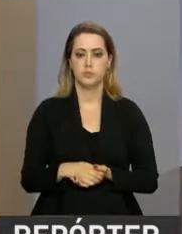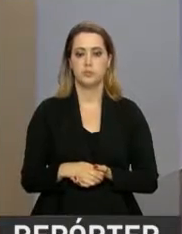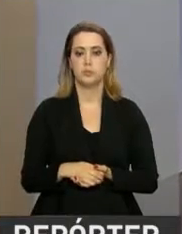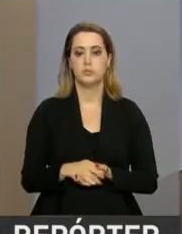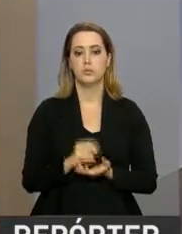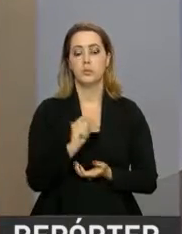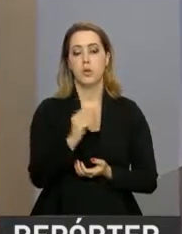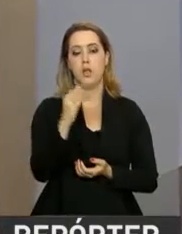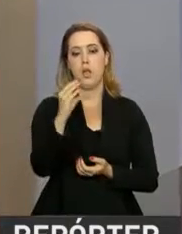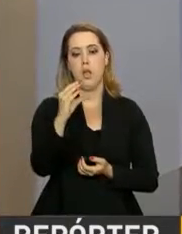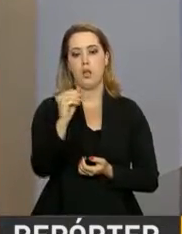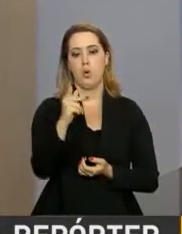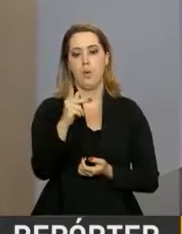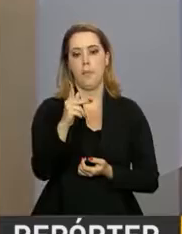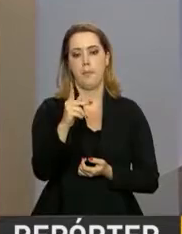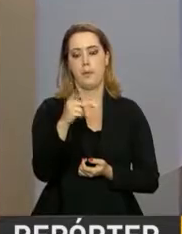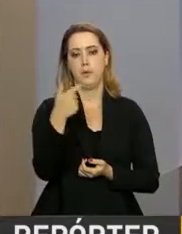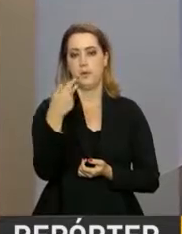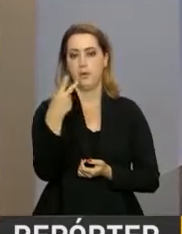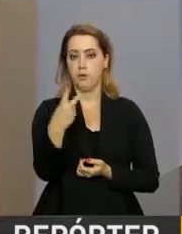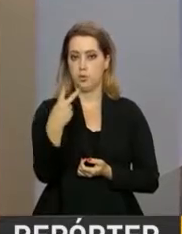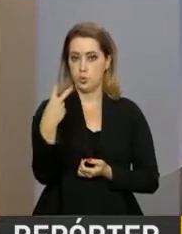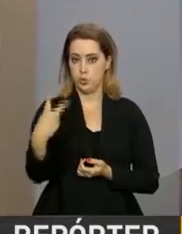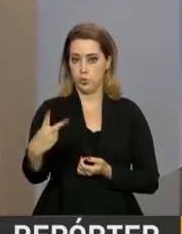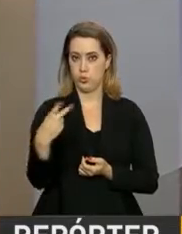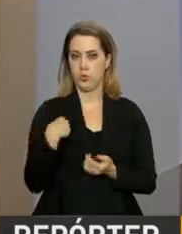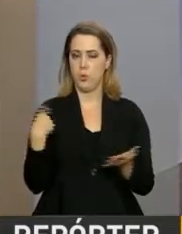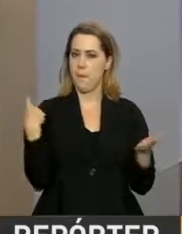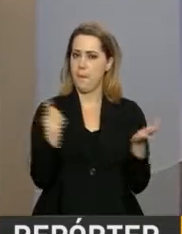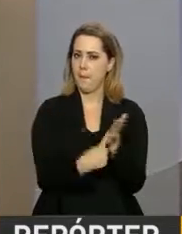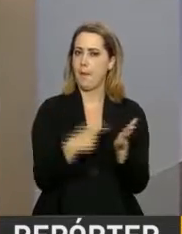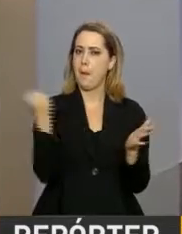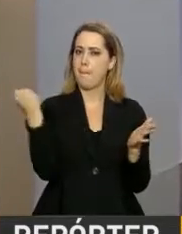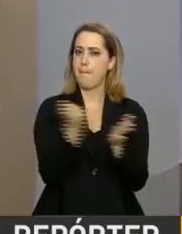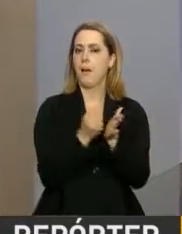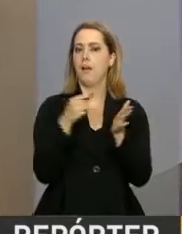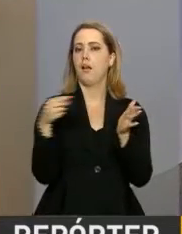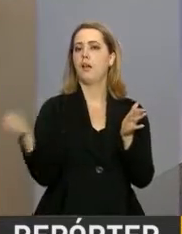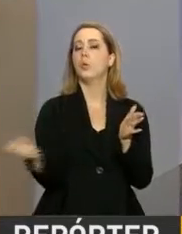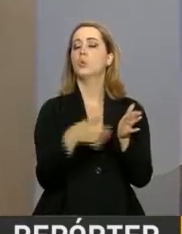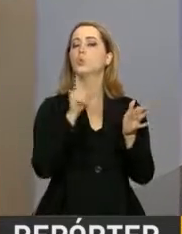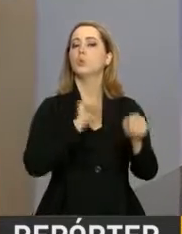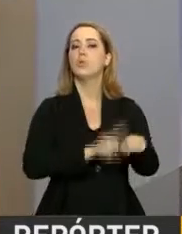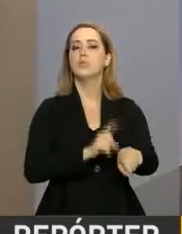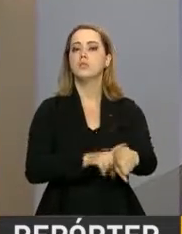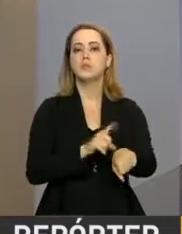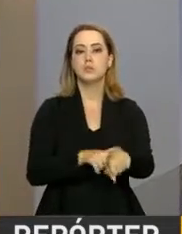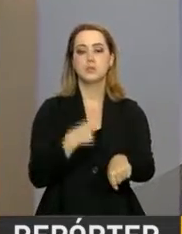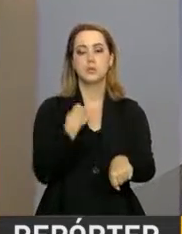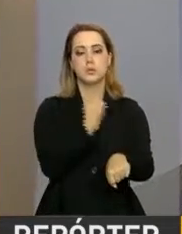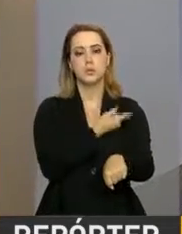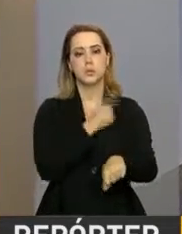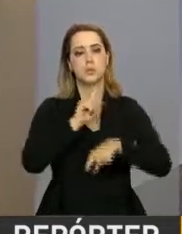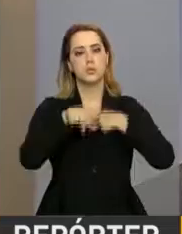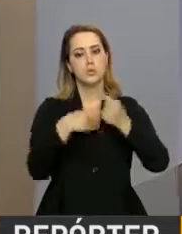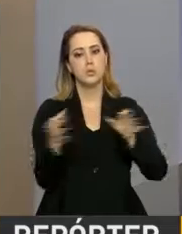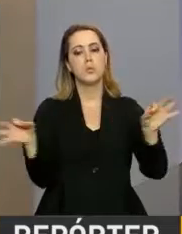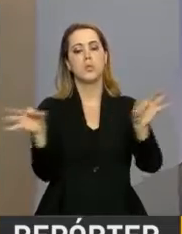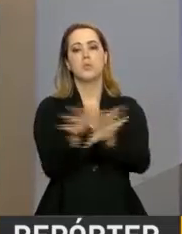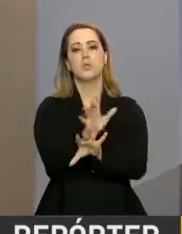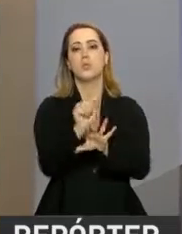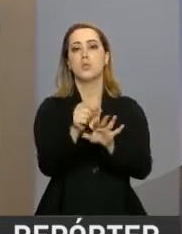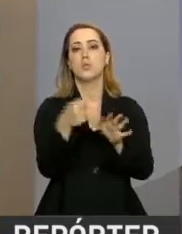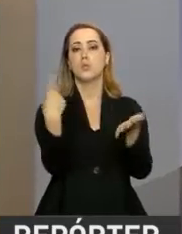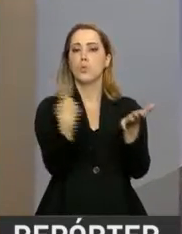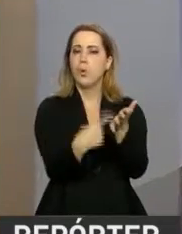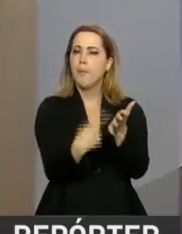A COP22 marca um novo momento. Um momento em que nós, depois da conclusão de um acordo histórico,